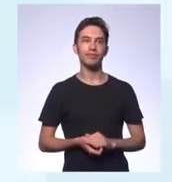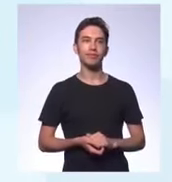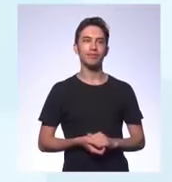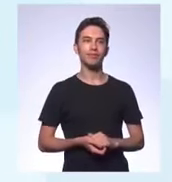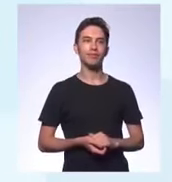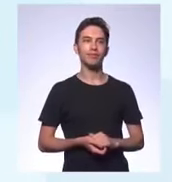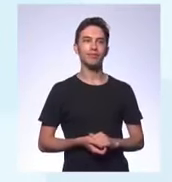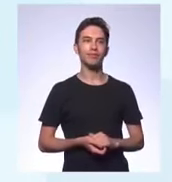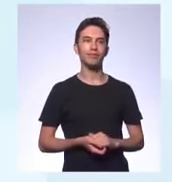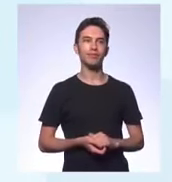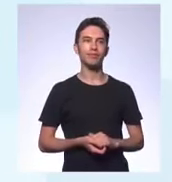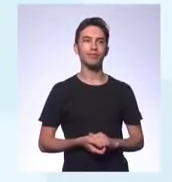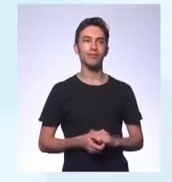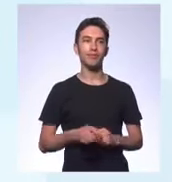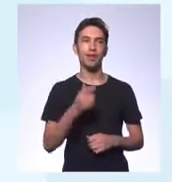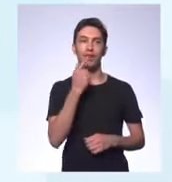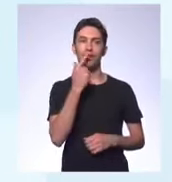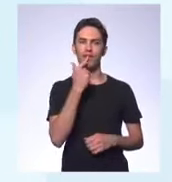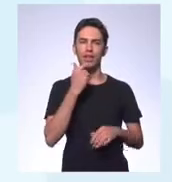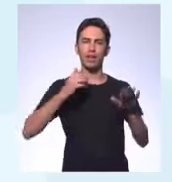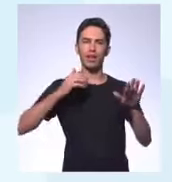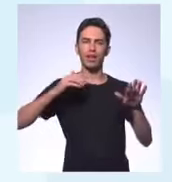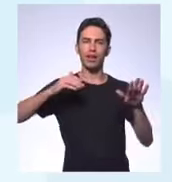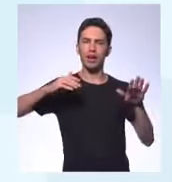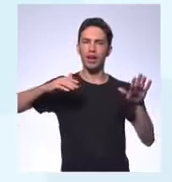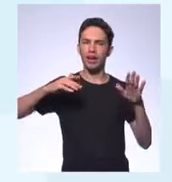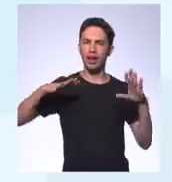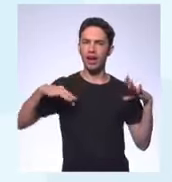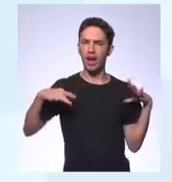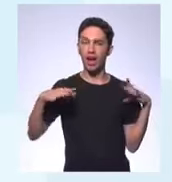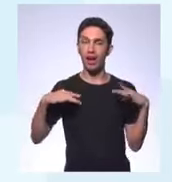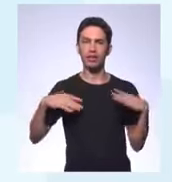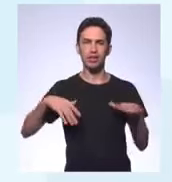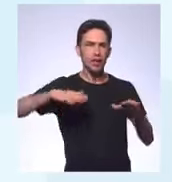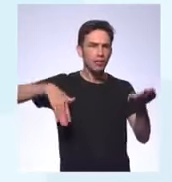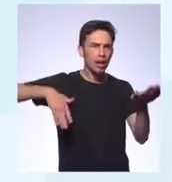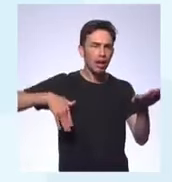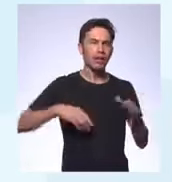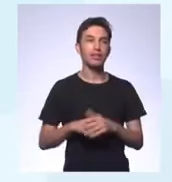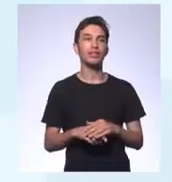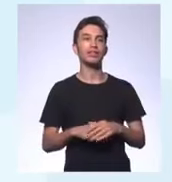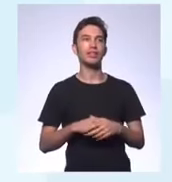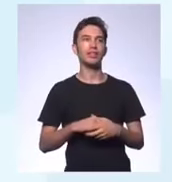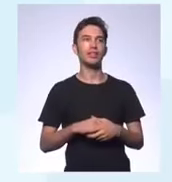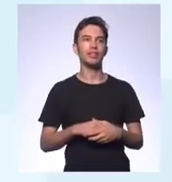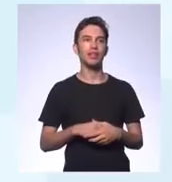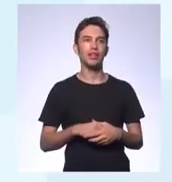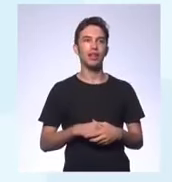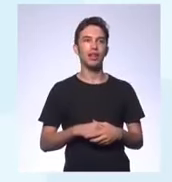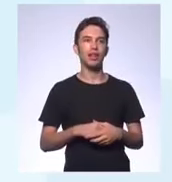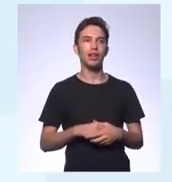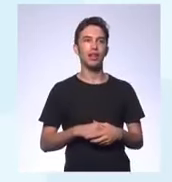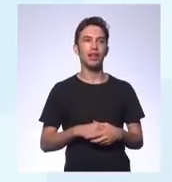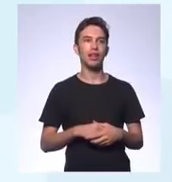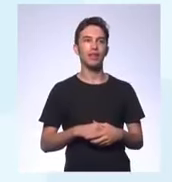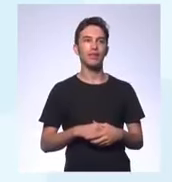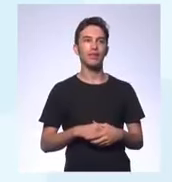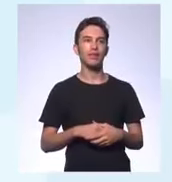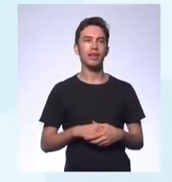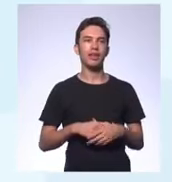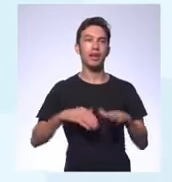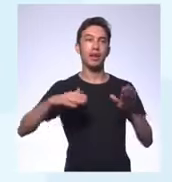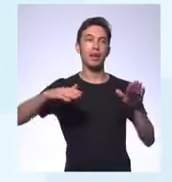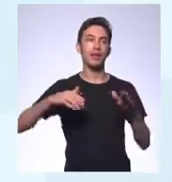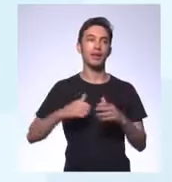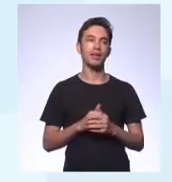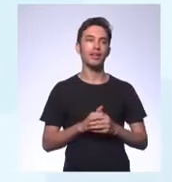ó. Feriado na praia. Praias brasileiras ficaram... Eu coloquei ficam, né? Acho que no meu, não